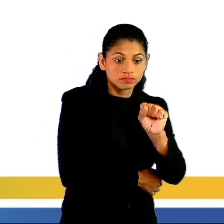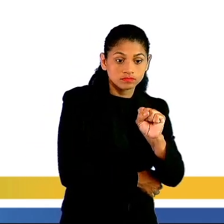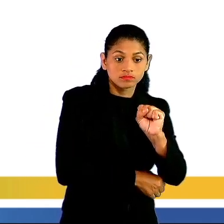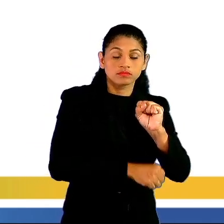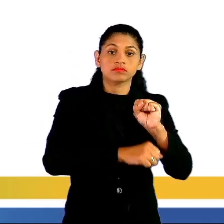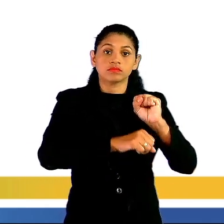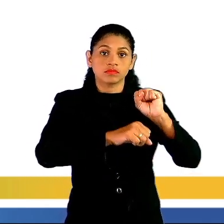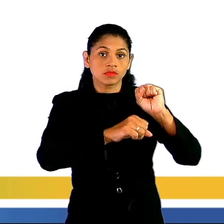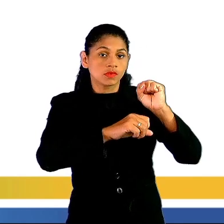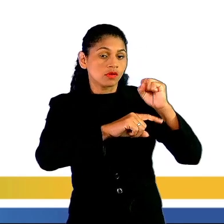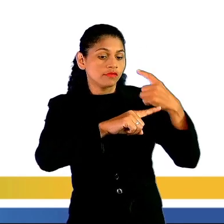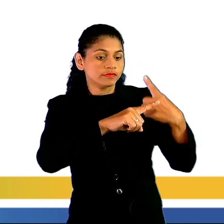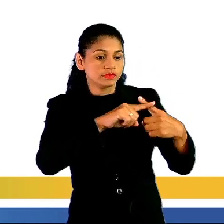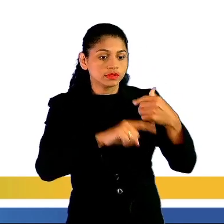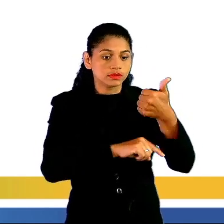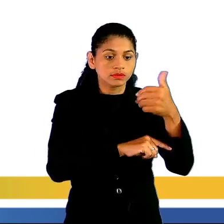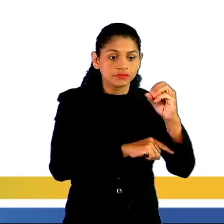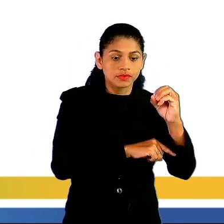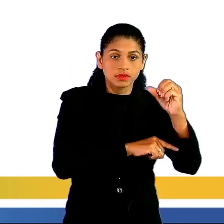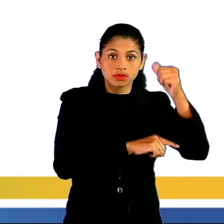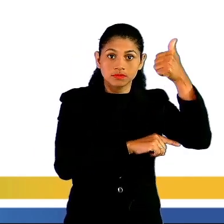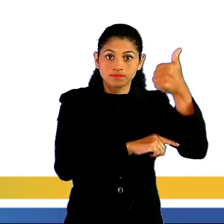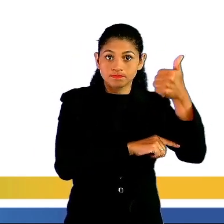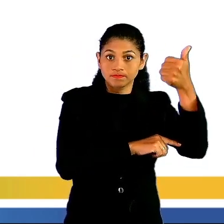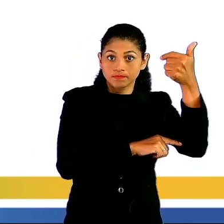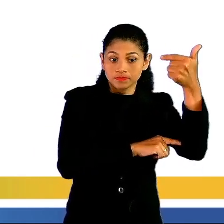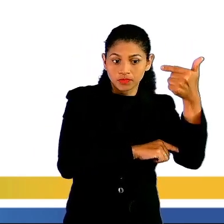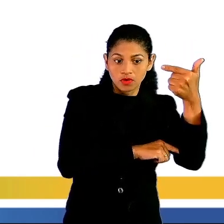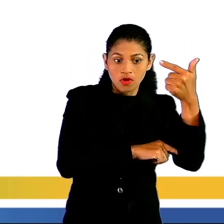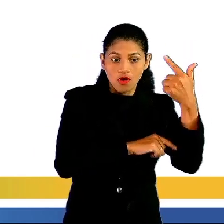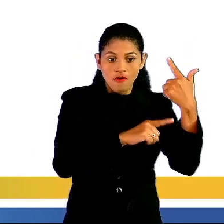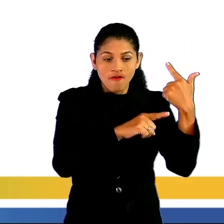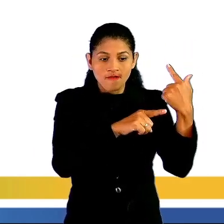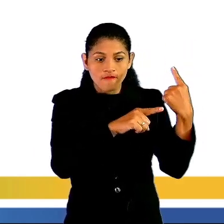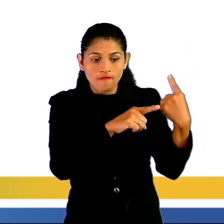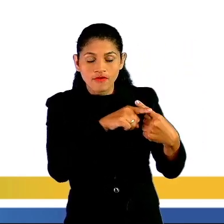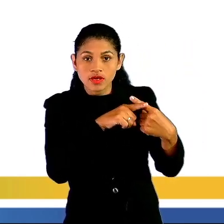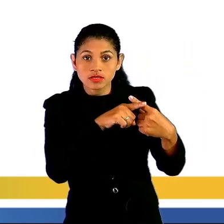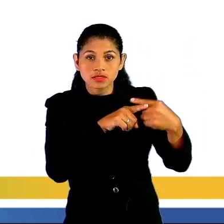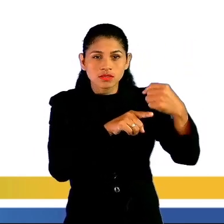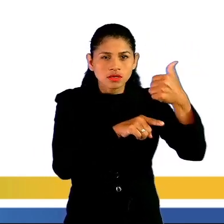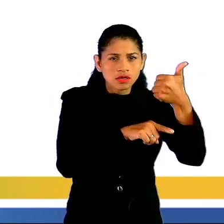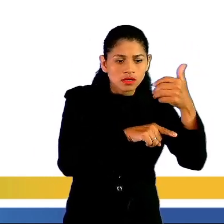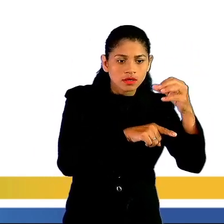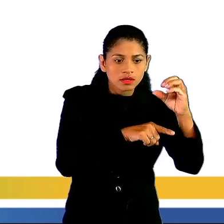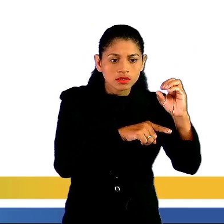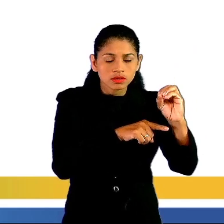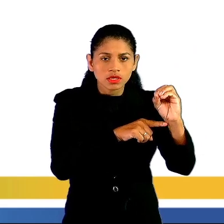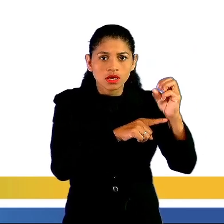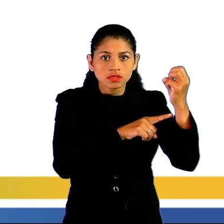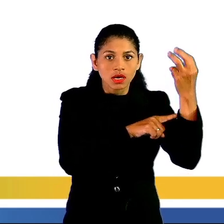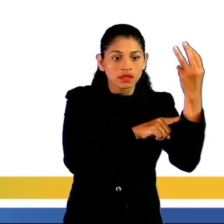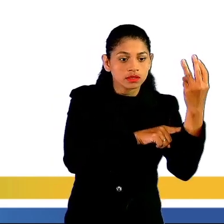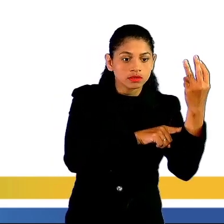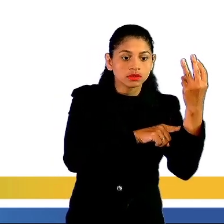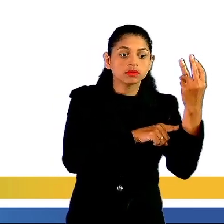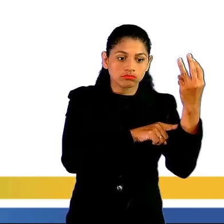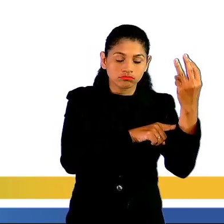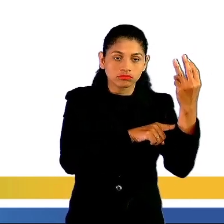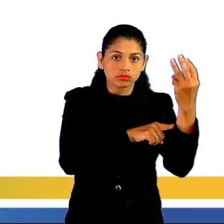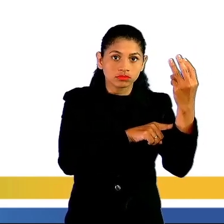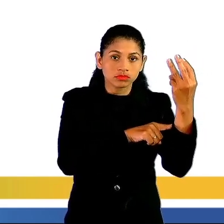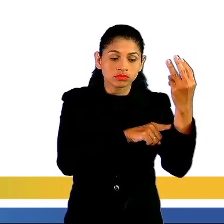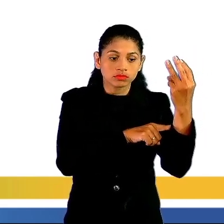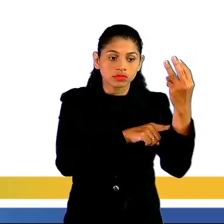elevado à 15ª potência. Mas aí, pessoal, de onde é que apareceu esse 10 elevado a 15